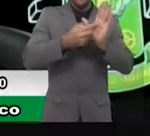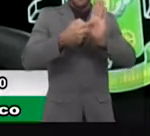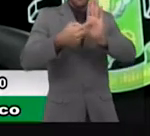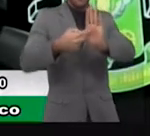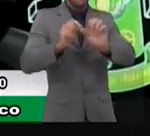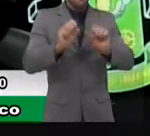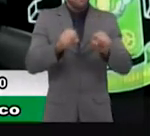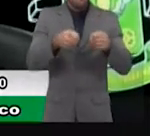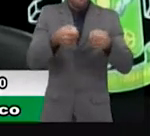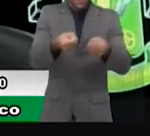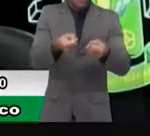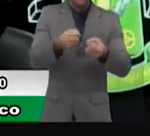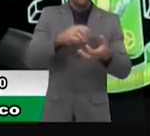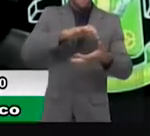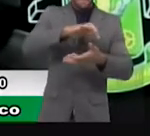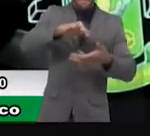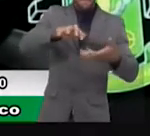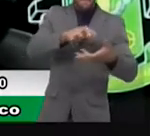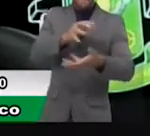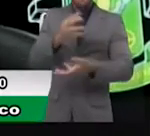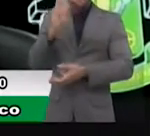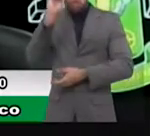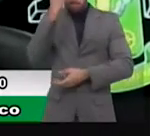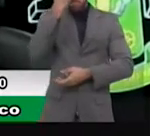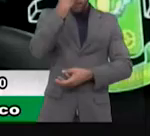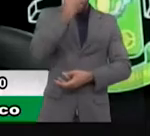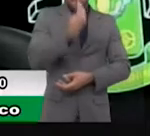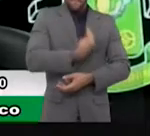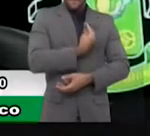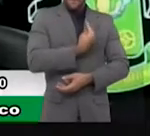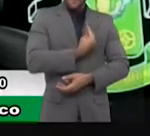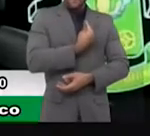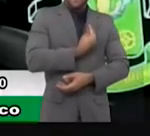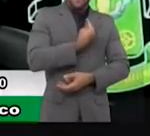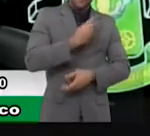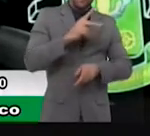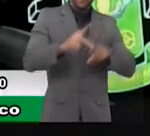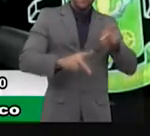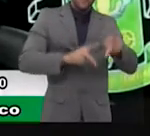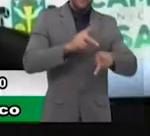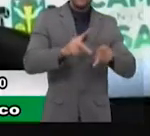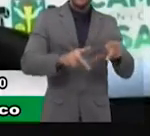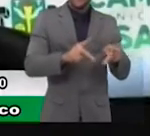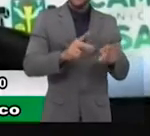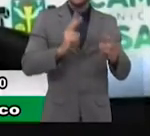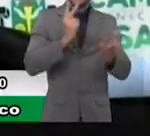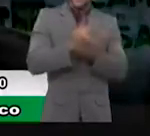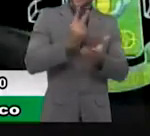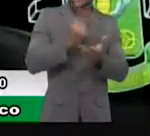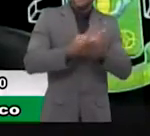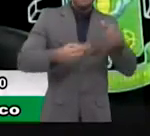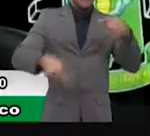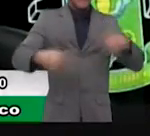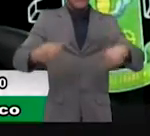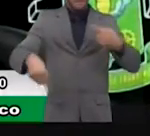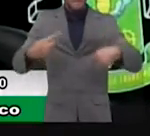de transformar a vida das pessoas. Esse sempre foi o embate, o debate nessa casa, muitas das